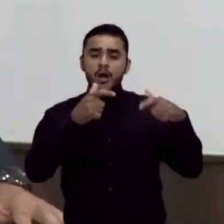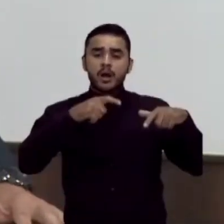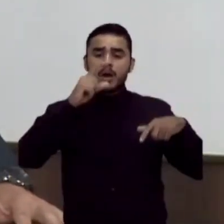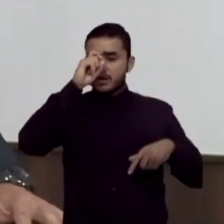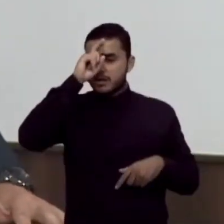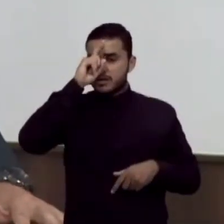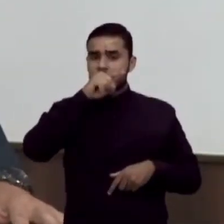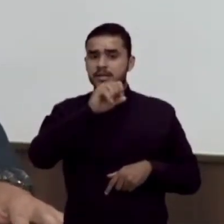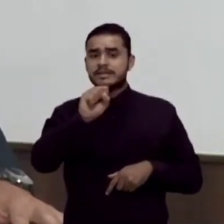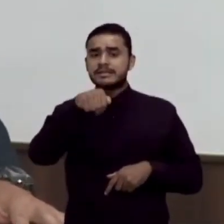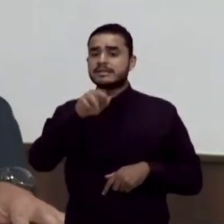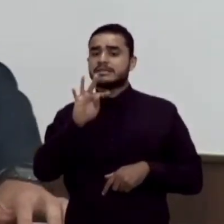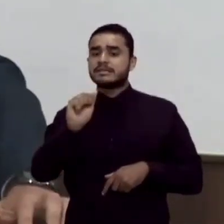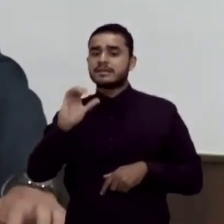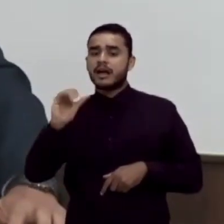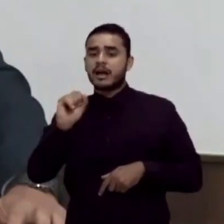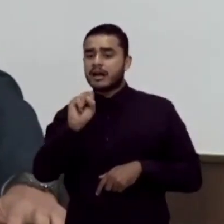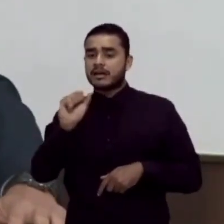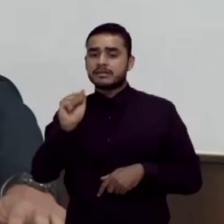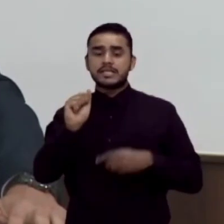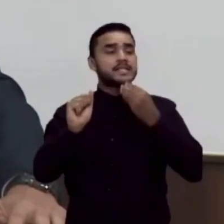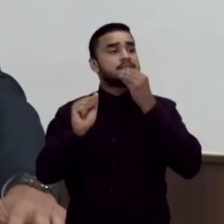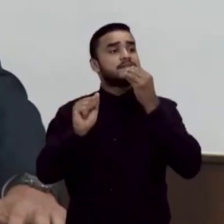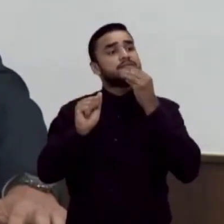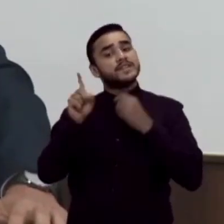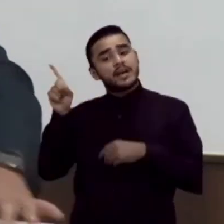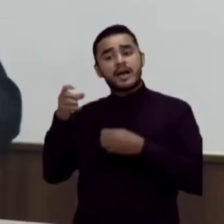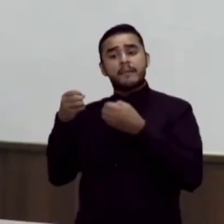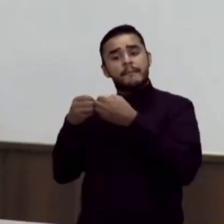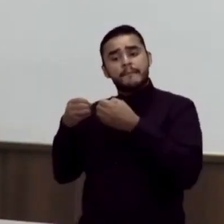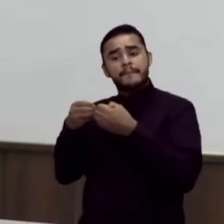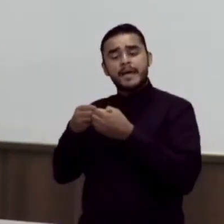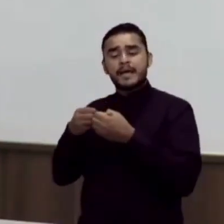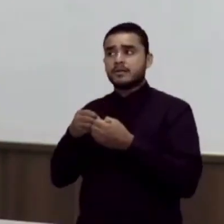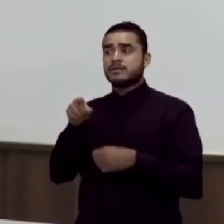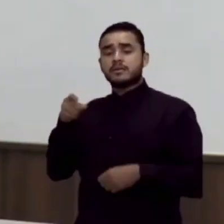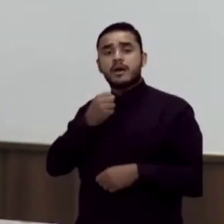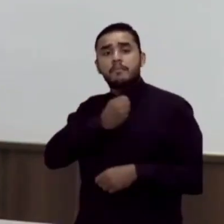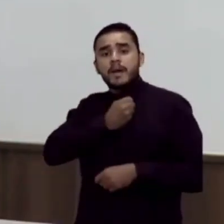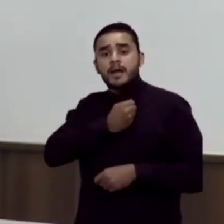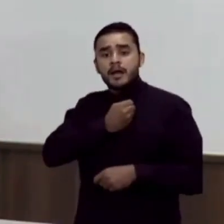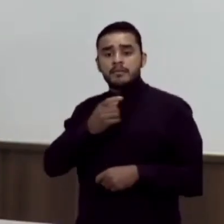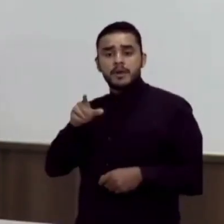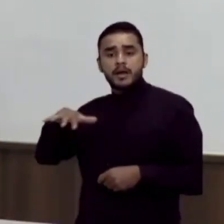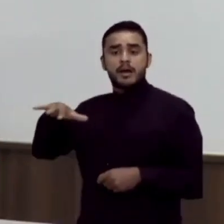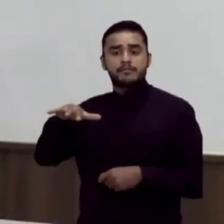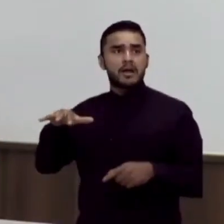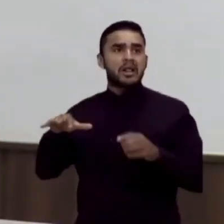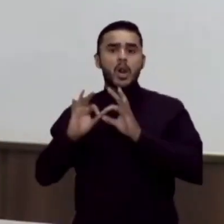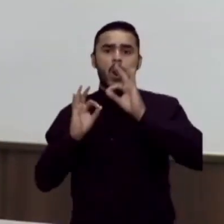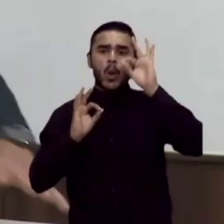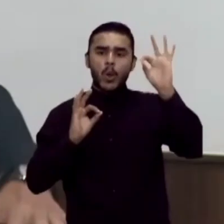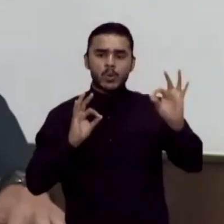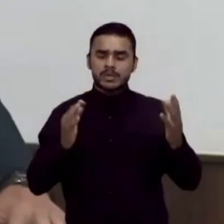recurso para se deslocar quando podia fazer na Parangaba Então está tudo errado a gente